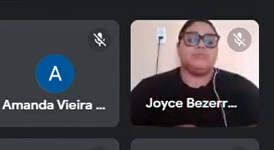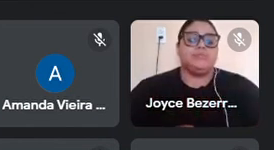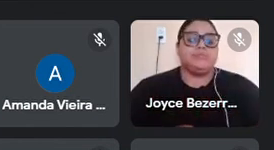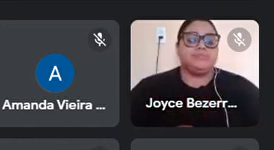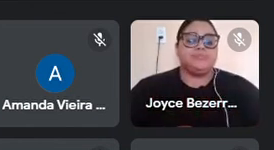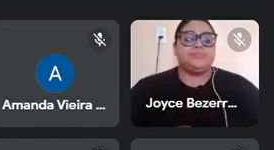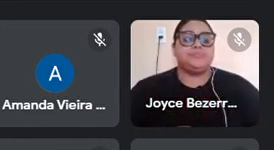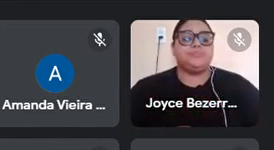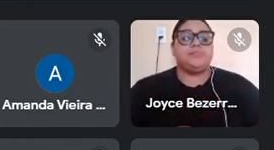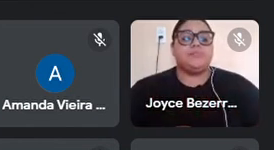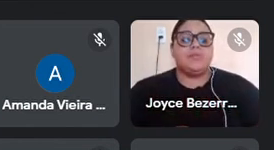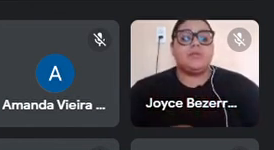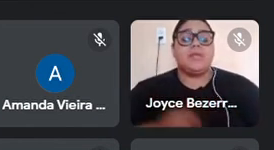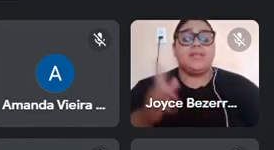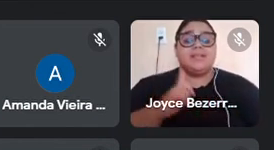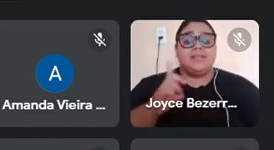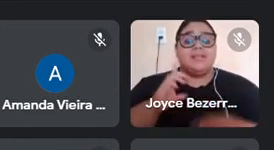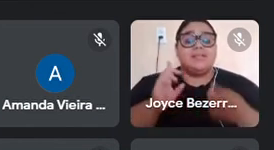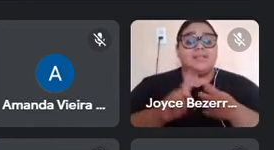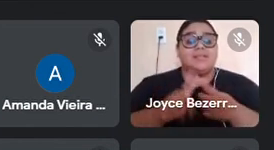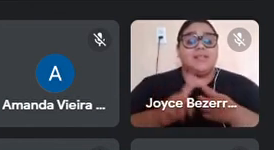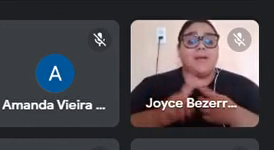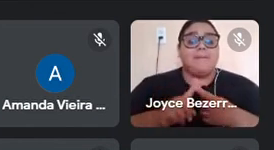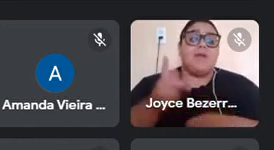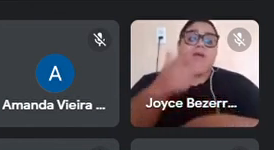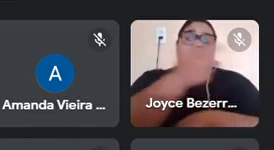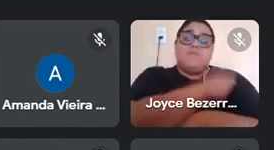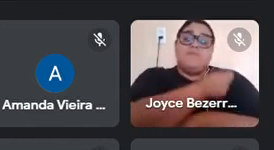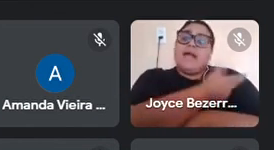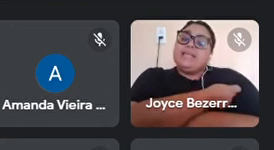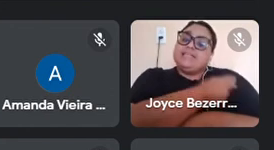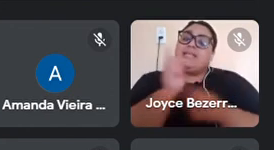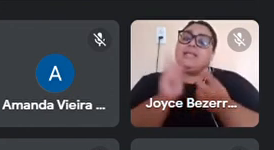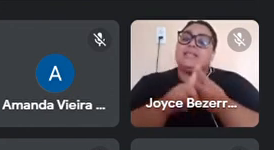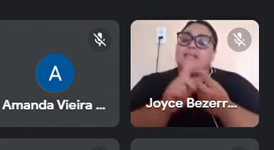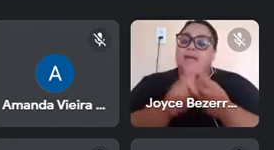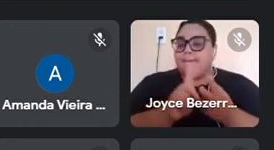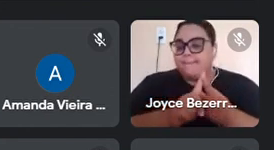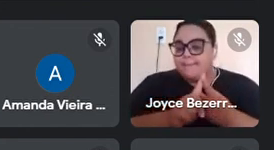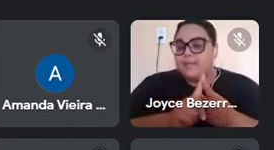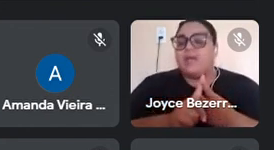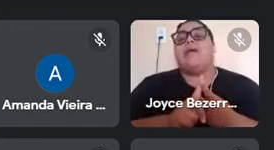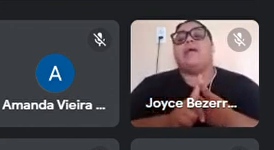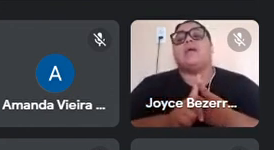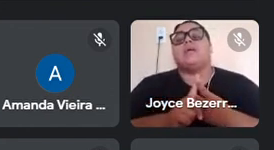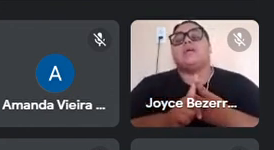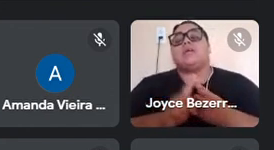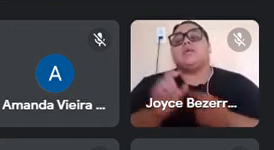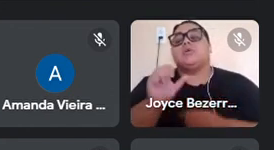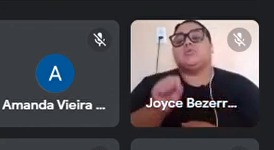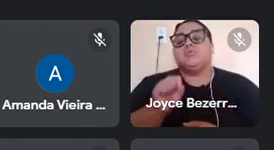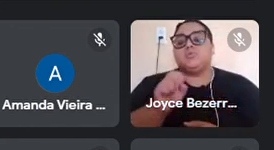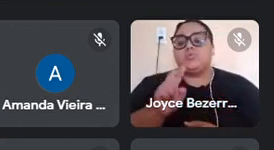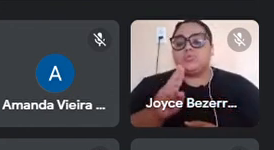E nós temos aí vacinas de subunidades multivalentes, que pode ser, obviamente, como